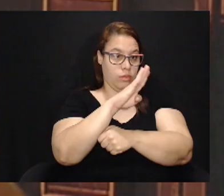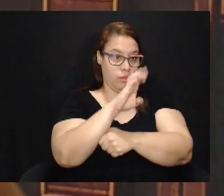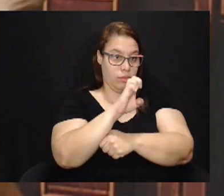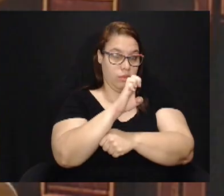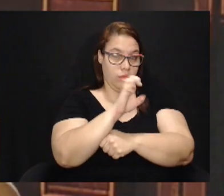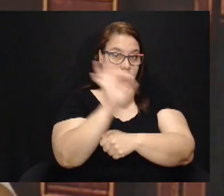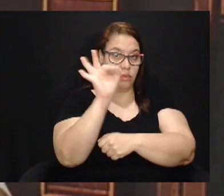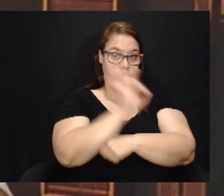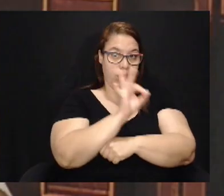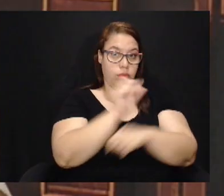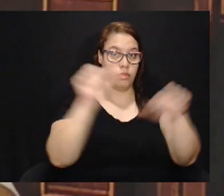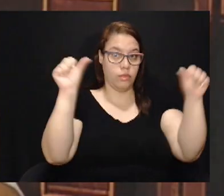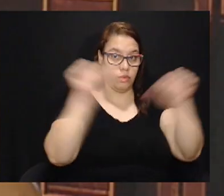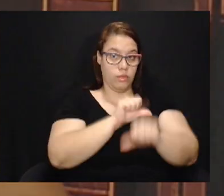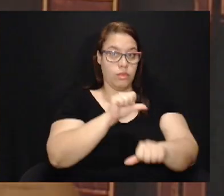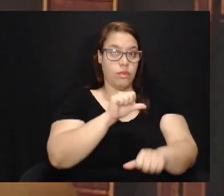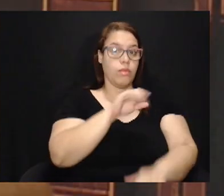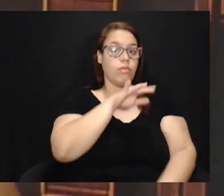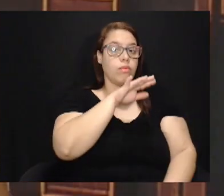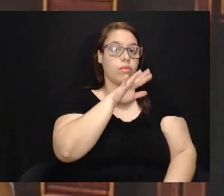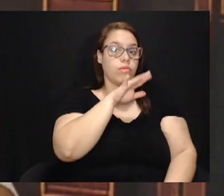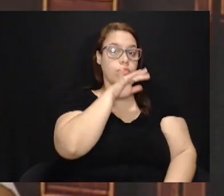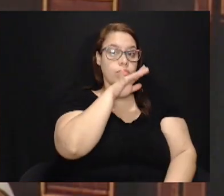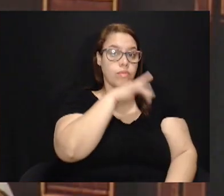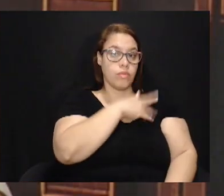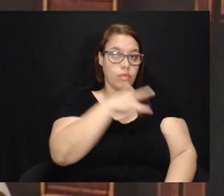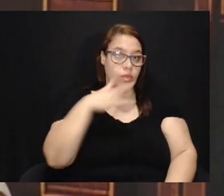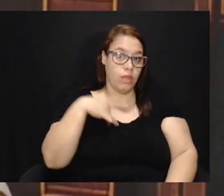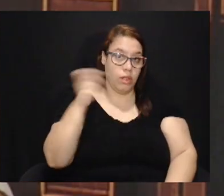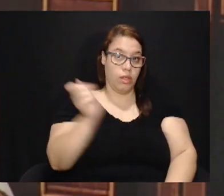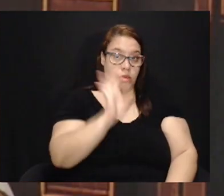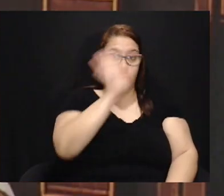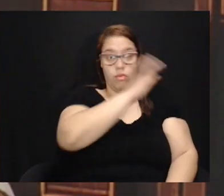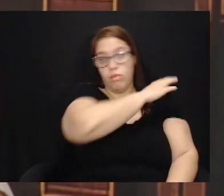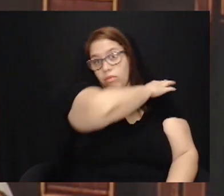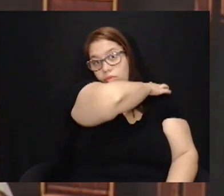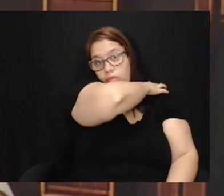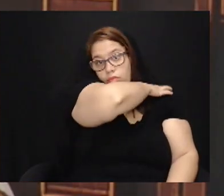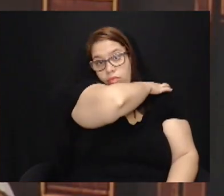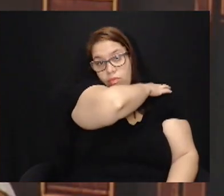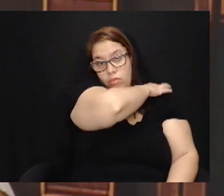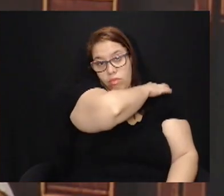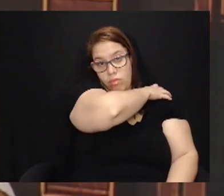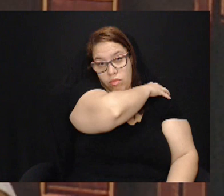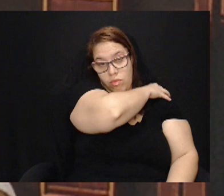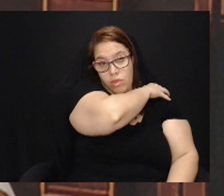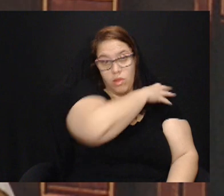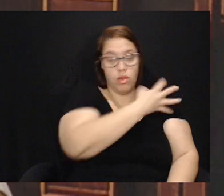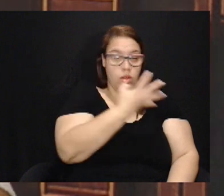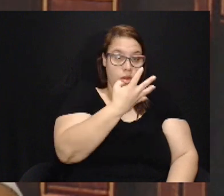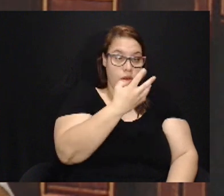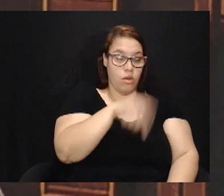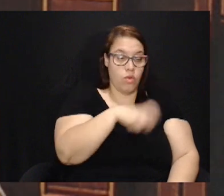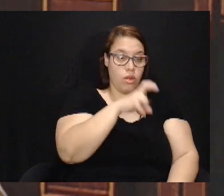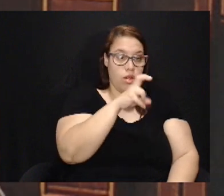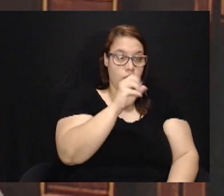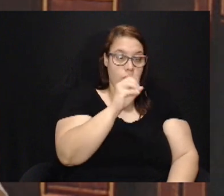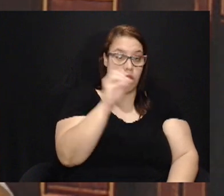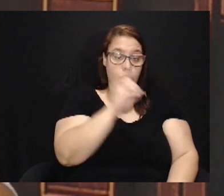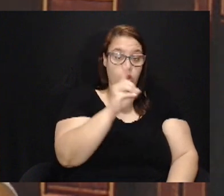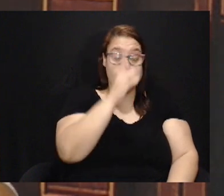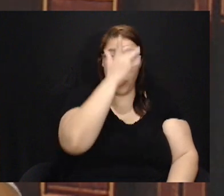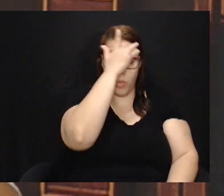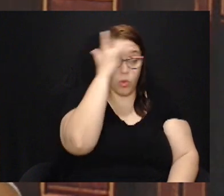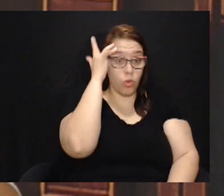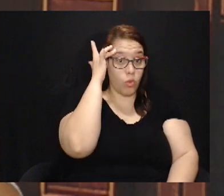pior alimentação, né? Uma alimentação saudável mais cara. Sim. Se eu não me engano, foi $4,50 por pessoa. E o que isso nos